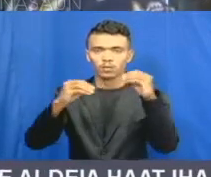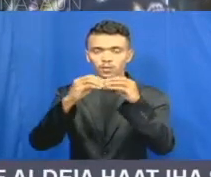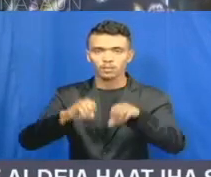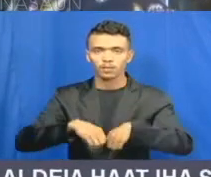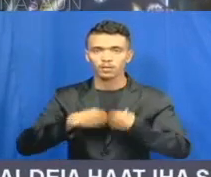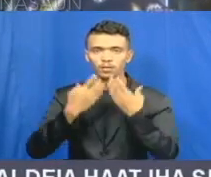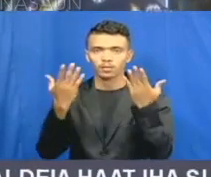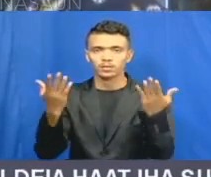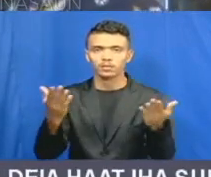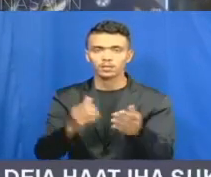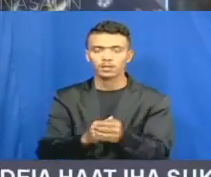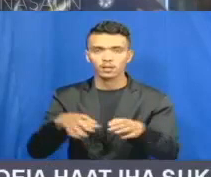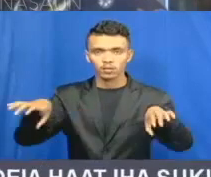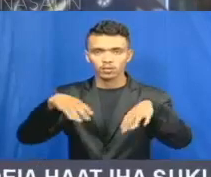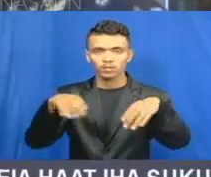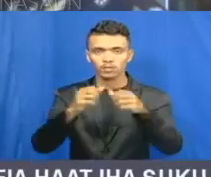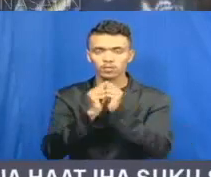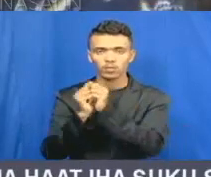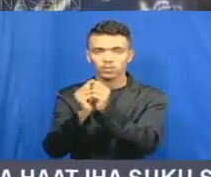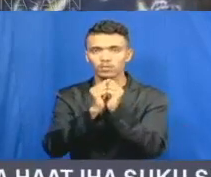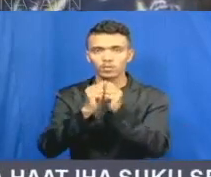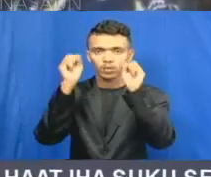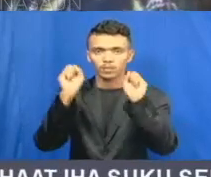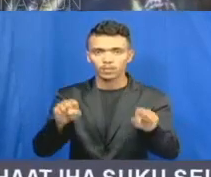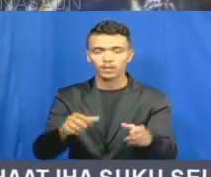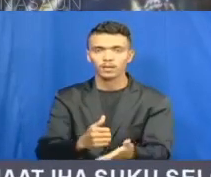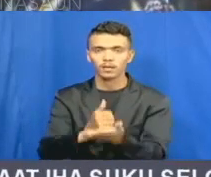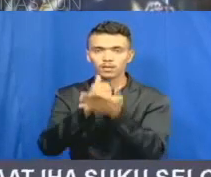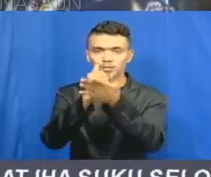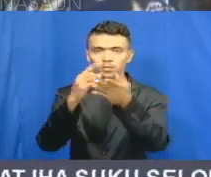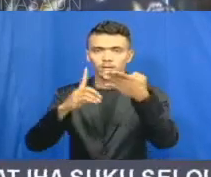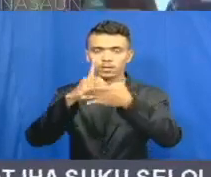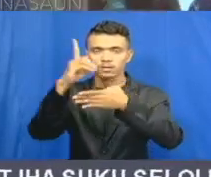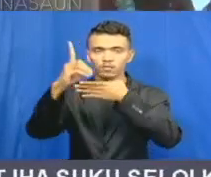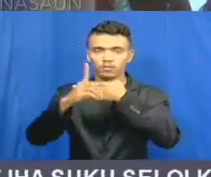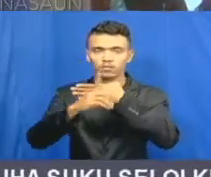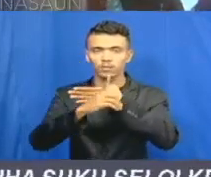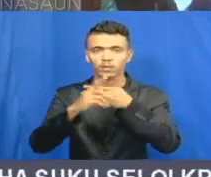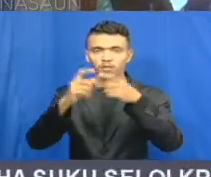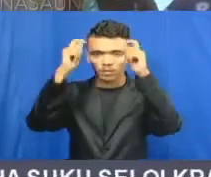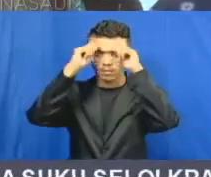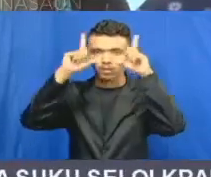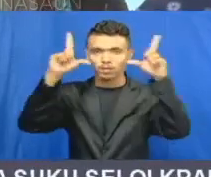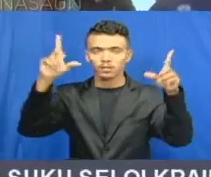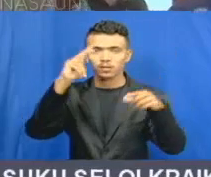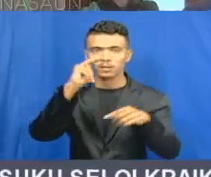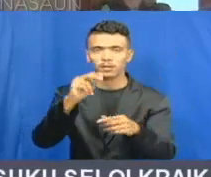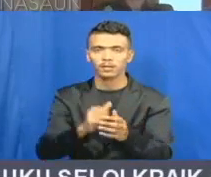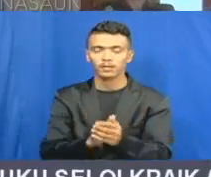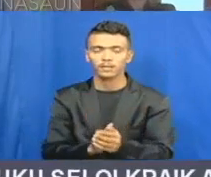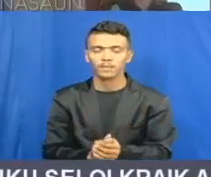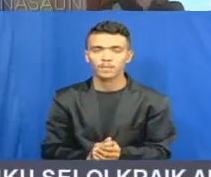tu cooperar muito com o nível contribuir para desenvolvimento Timor-Leste. Ninha tá